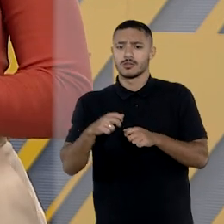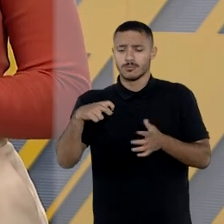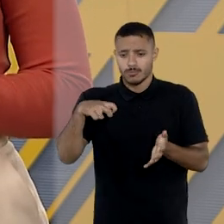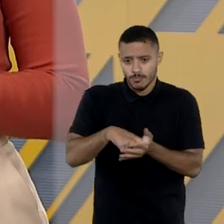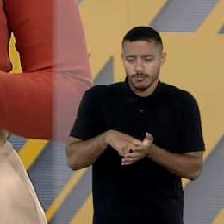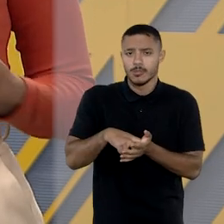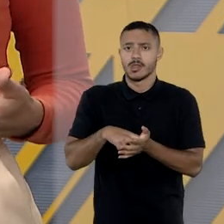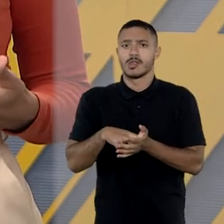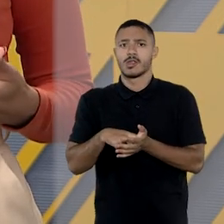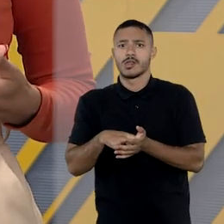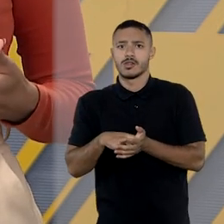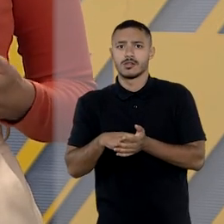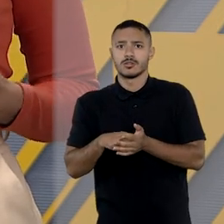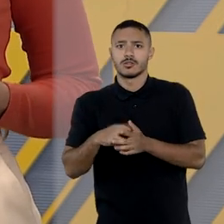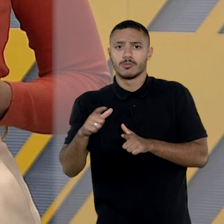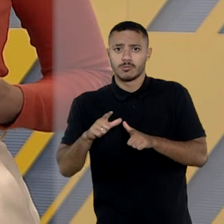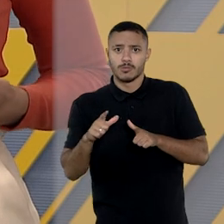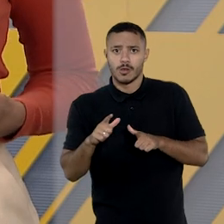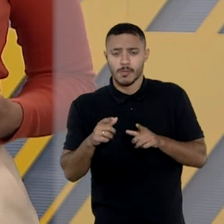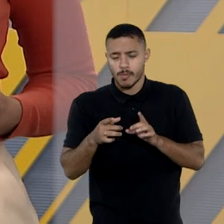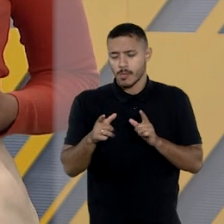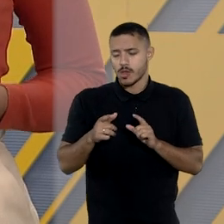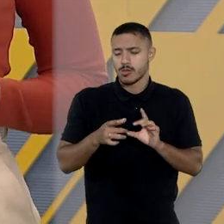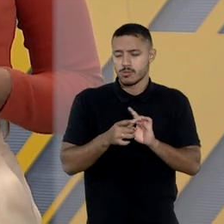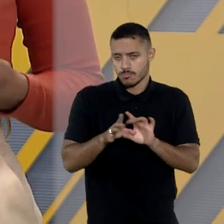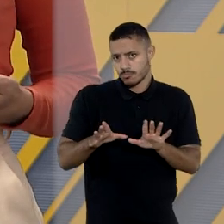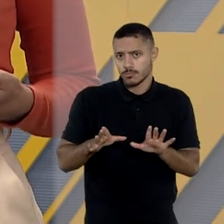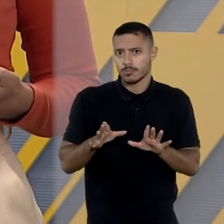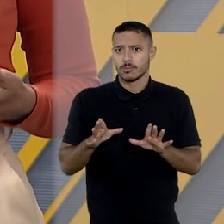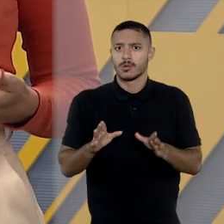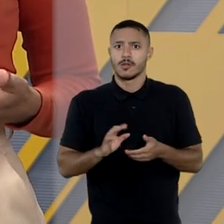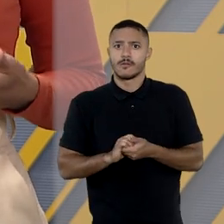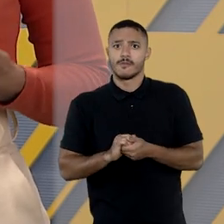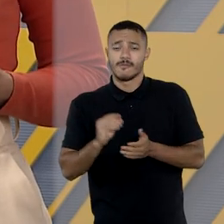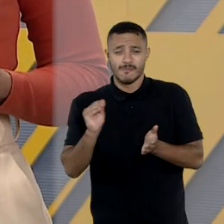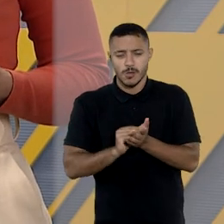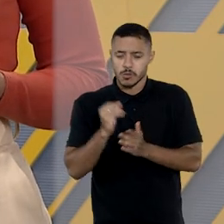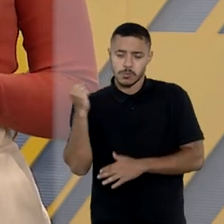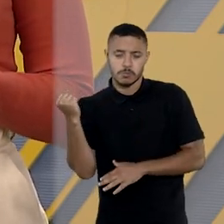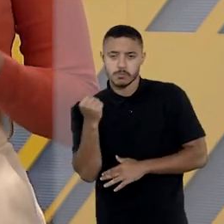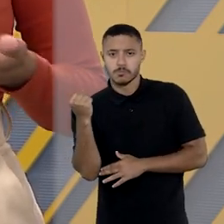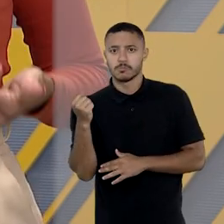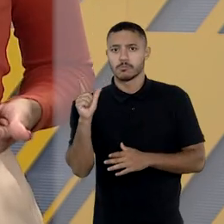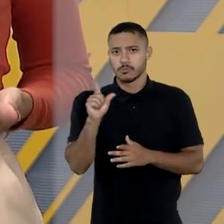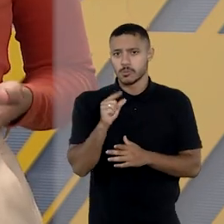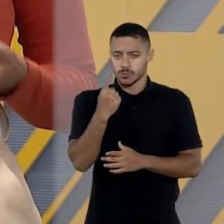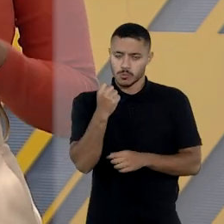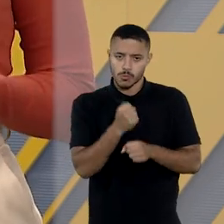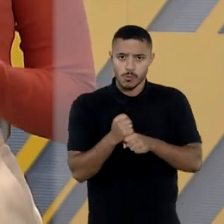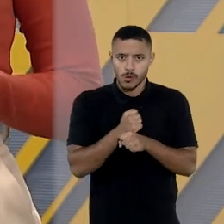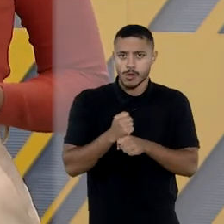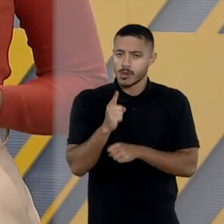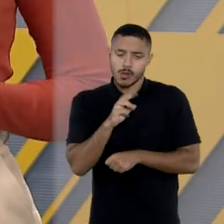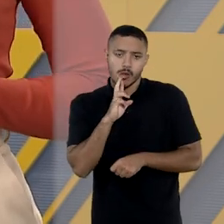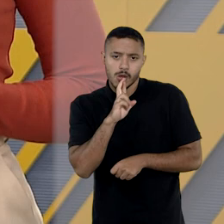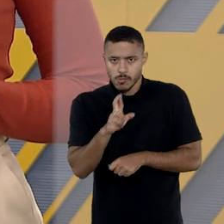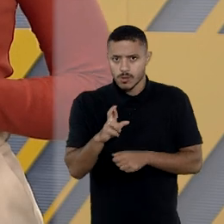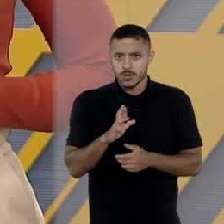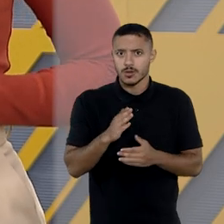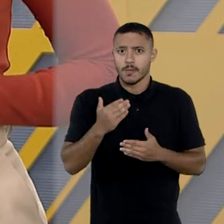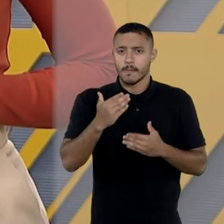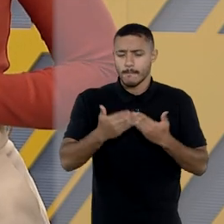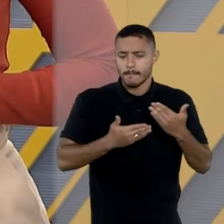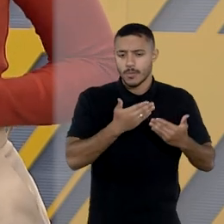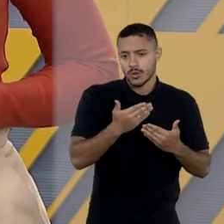regime semiaberto, com trabalho externo autorizado e que não registrava falta grave há menos de um ano e nem respondia a